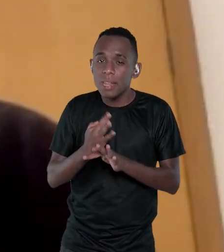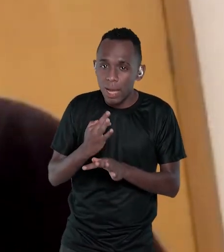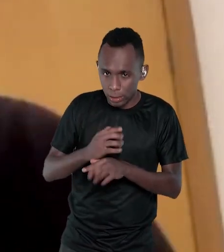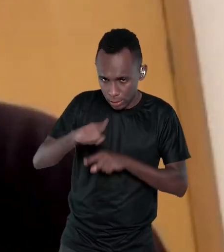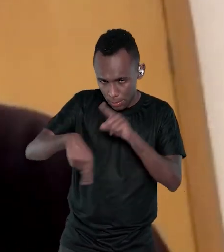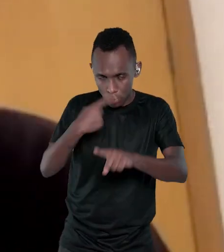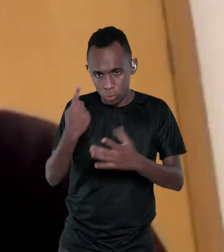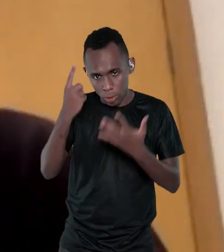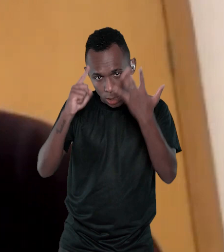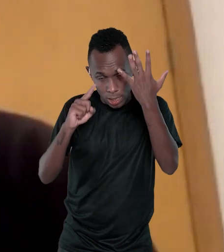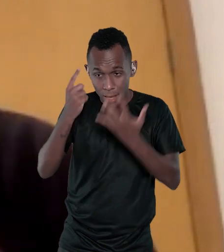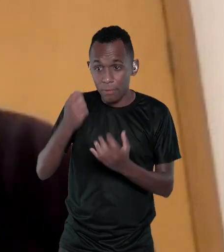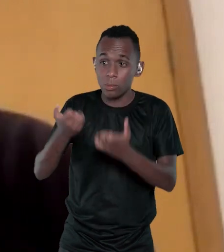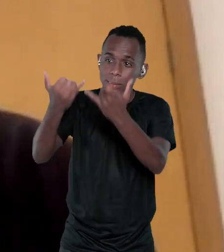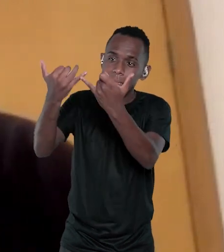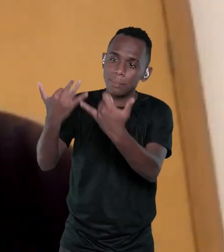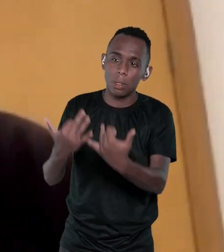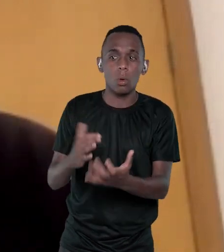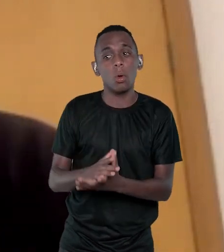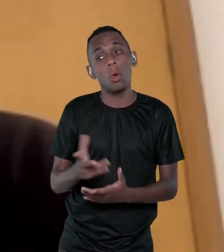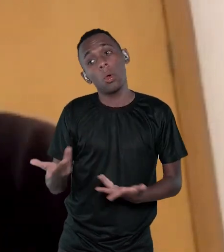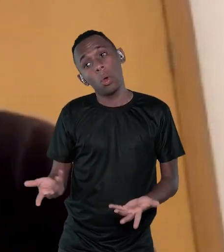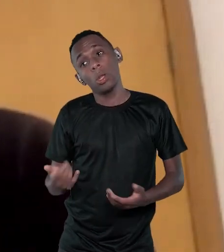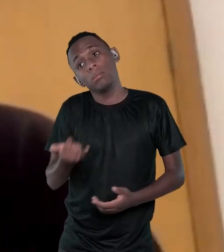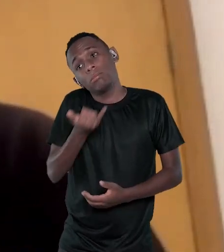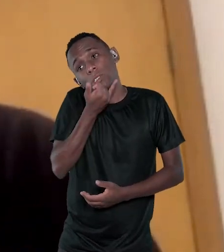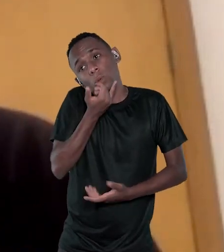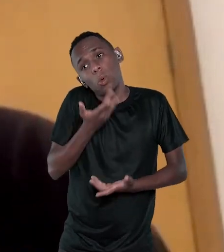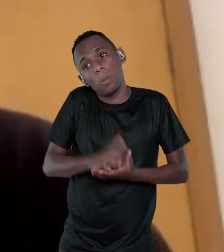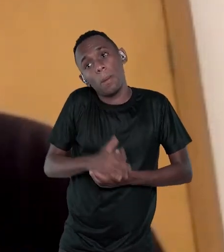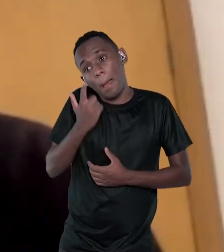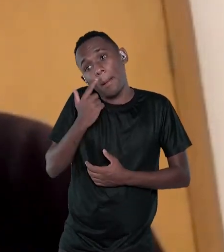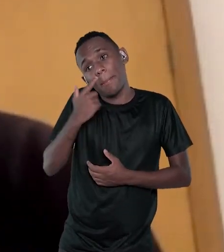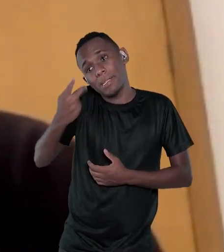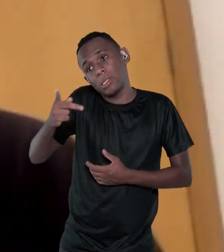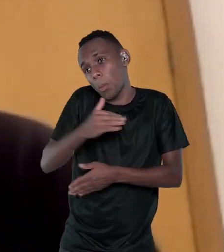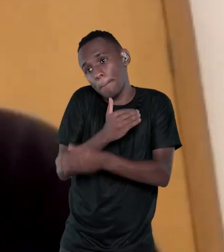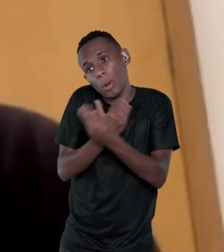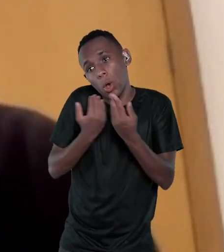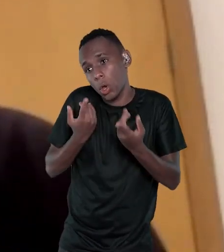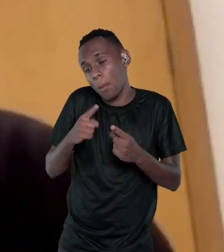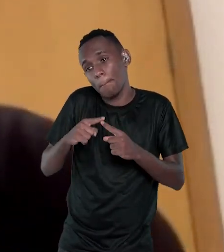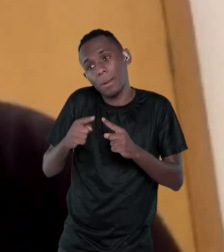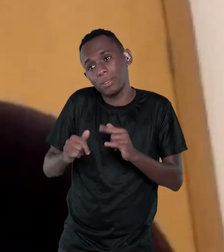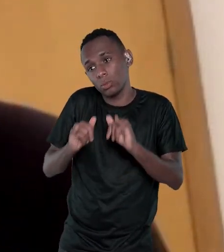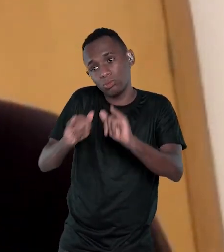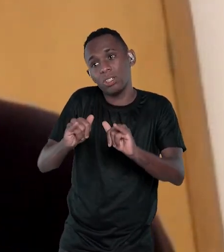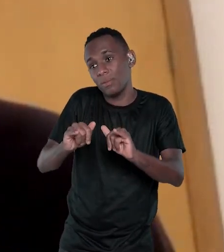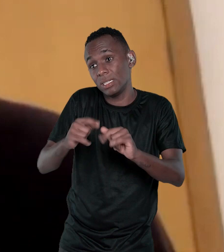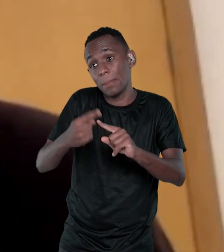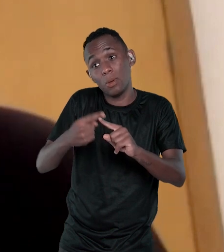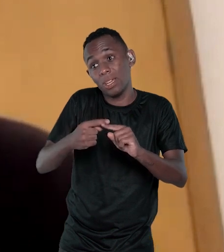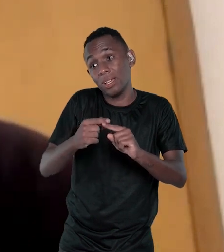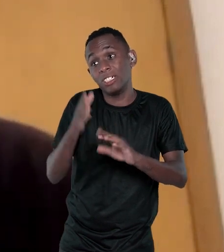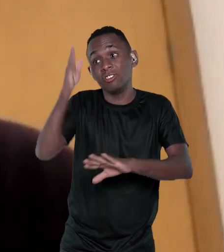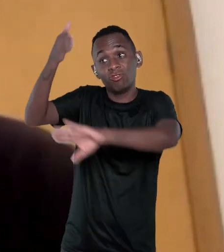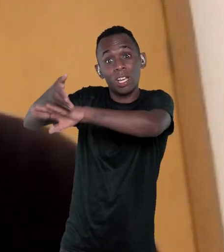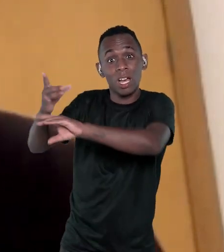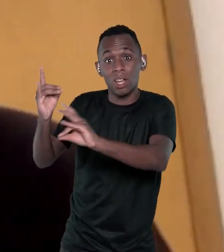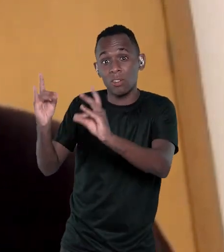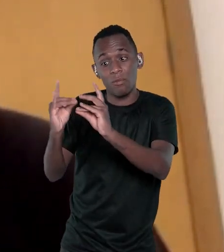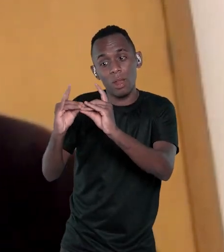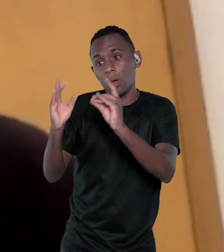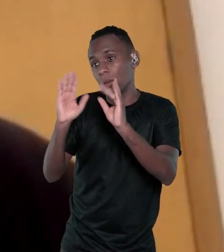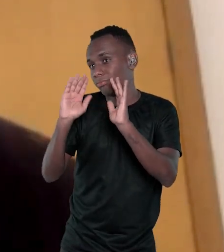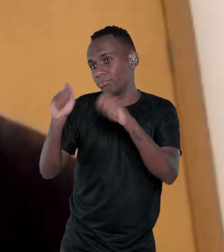cinza, chamou o Godofredo, aconteceu isso e isso. Você me desculpe, mas você não ia chegar a tempo. Eu tomei